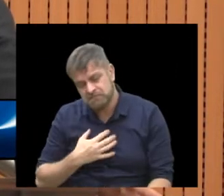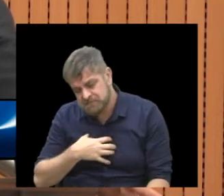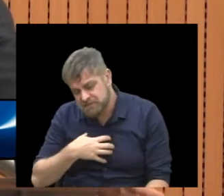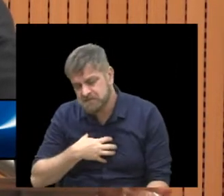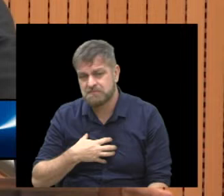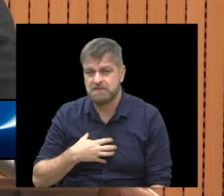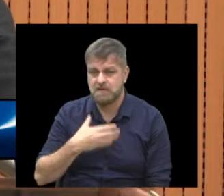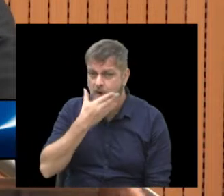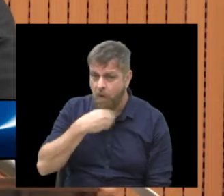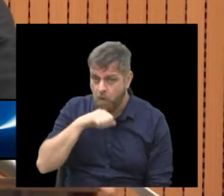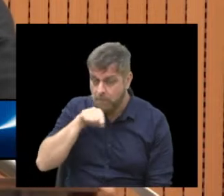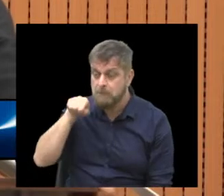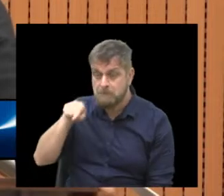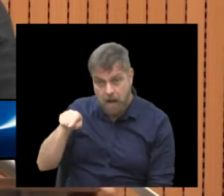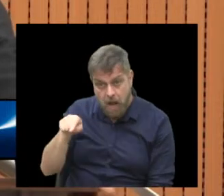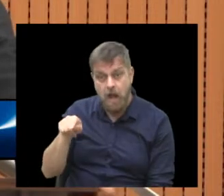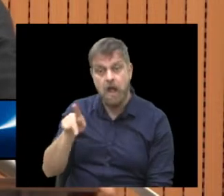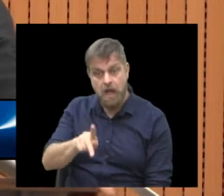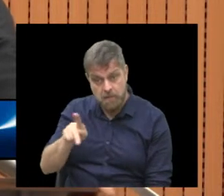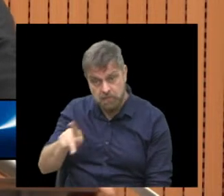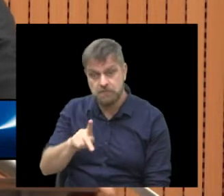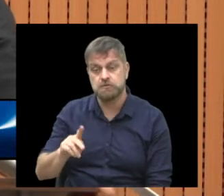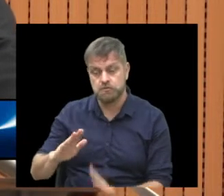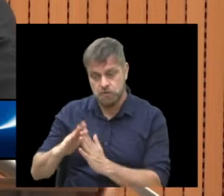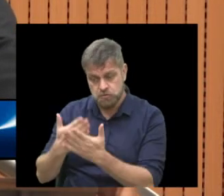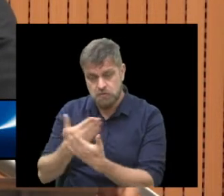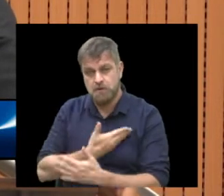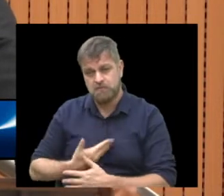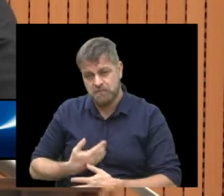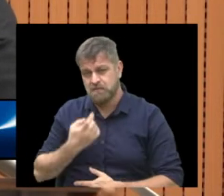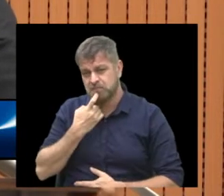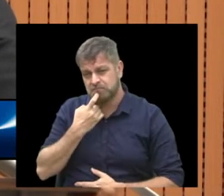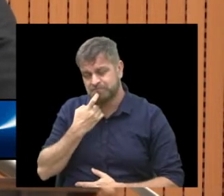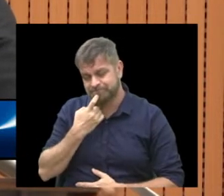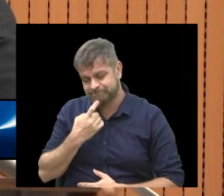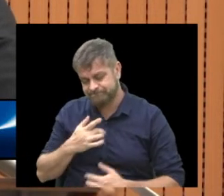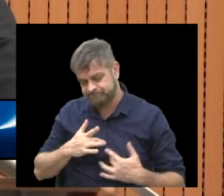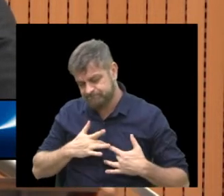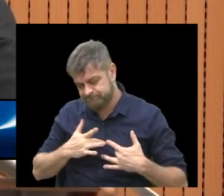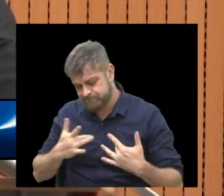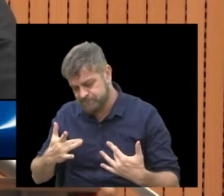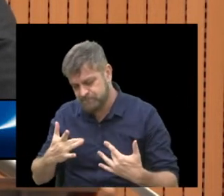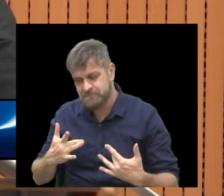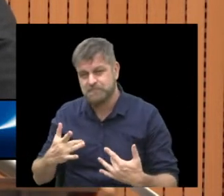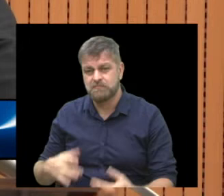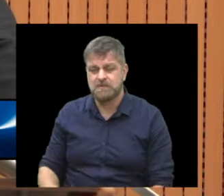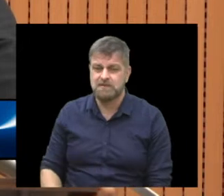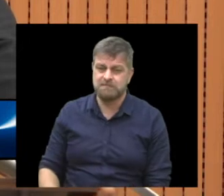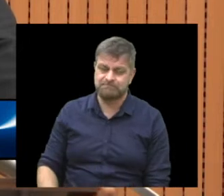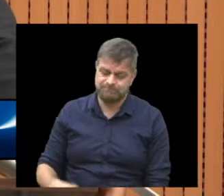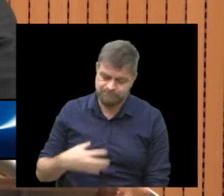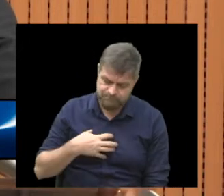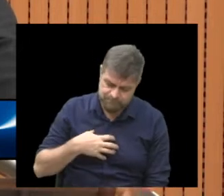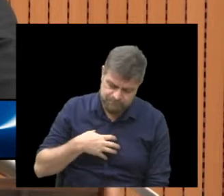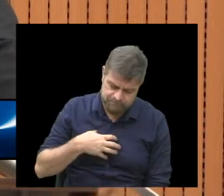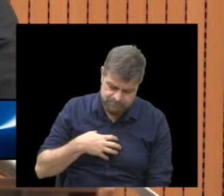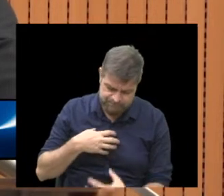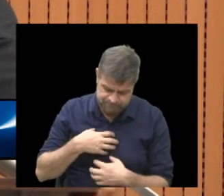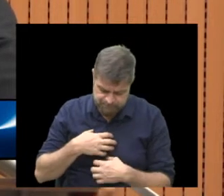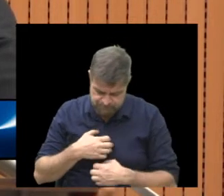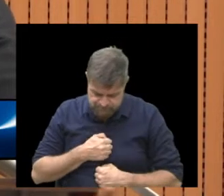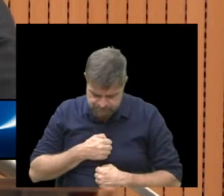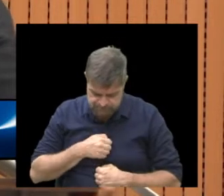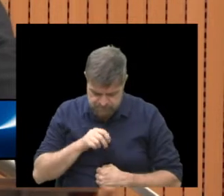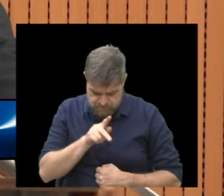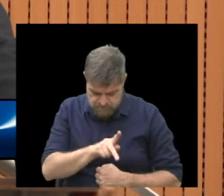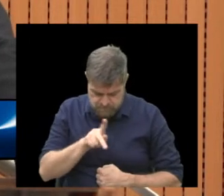professor da rede pública municipal aqui de Campinas. Então eu quero apresentar meus sinceros sentimentos. Os professores também da